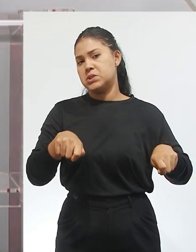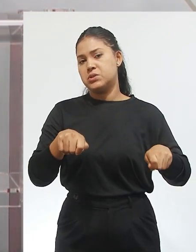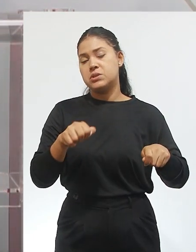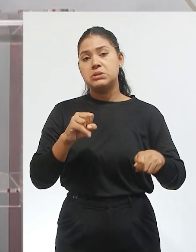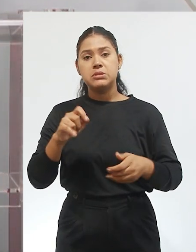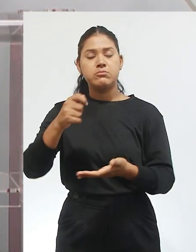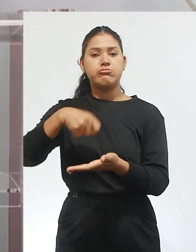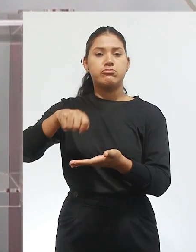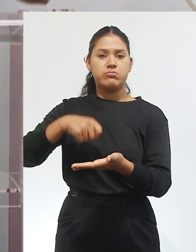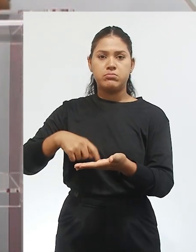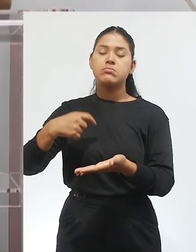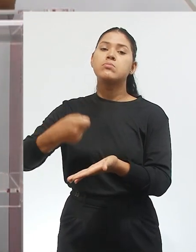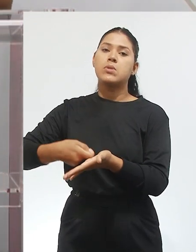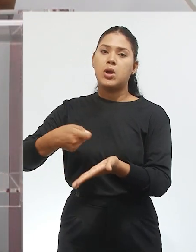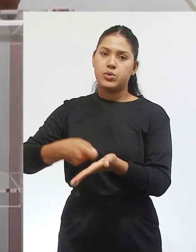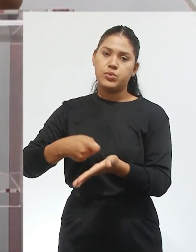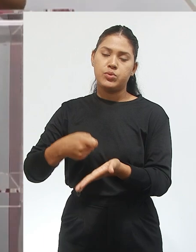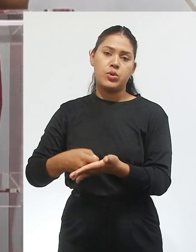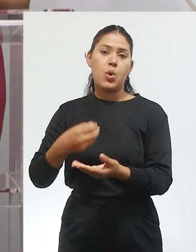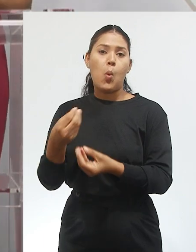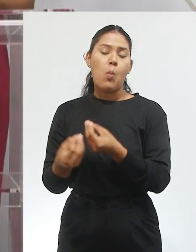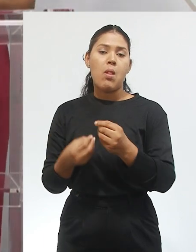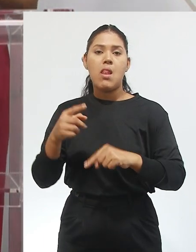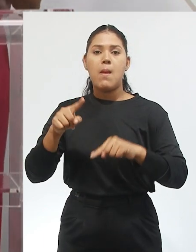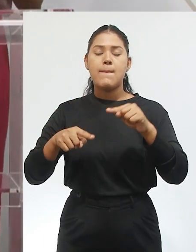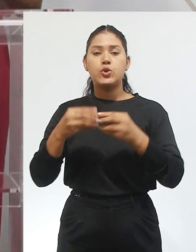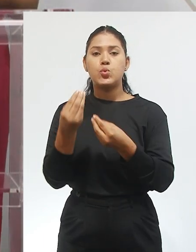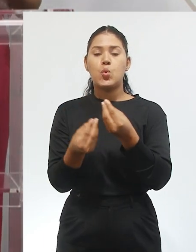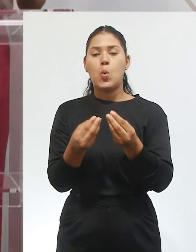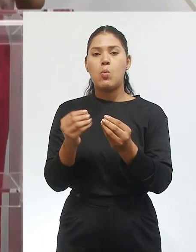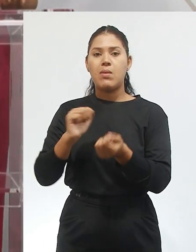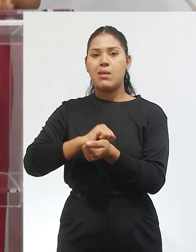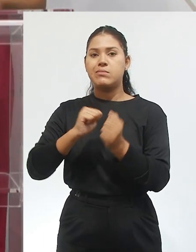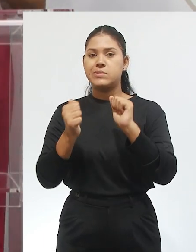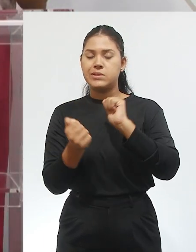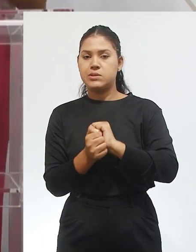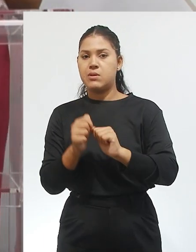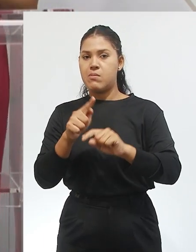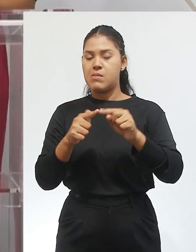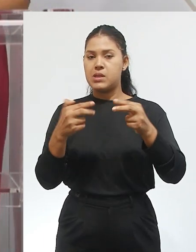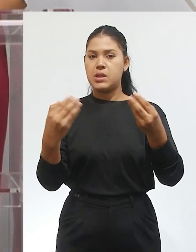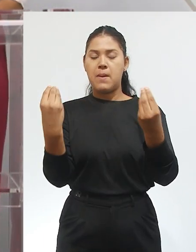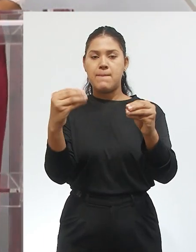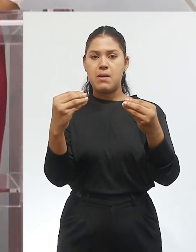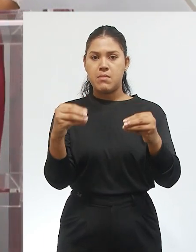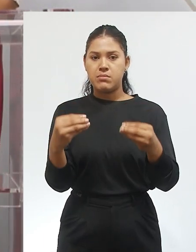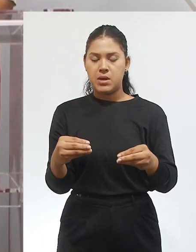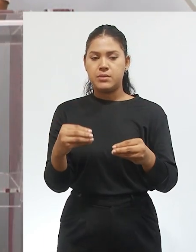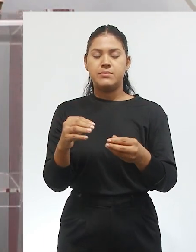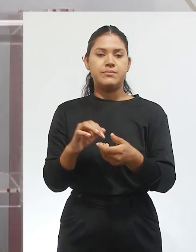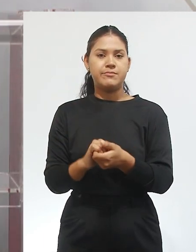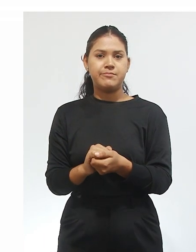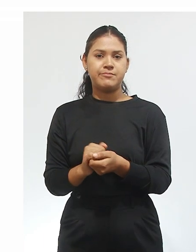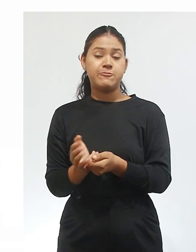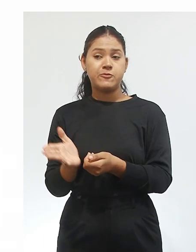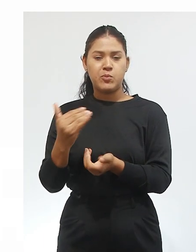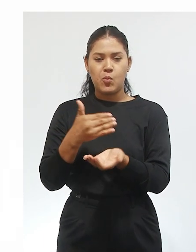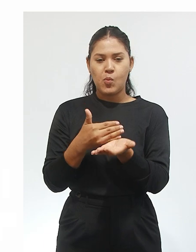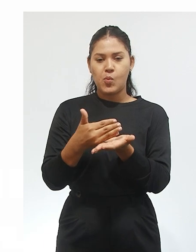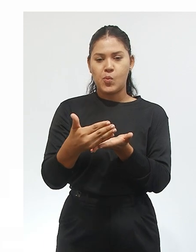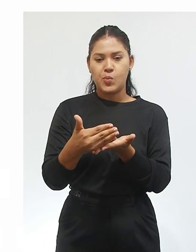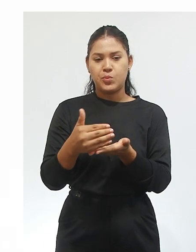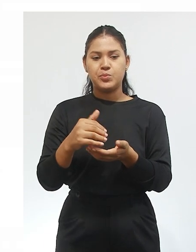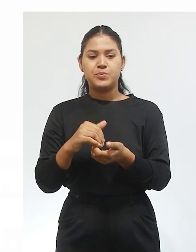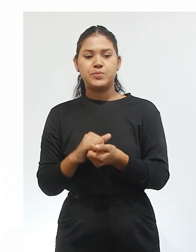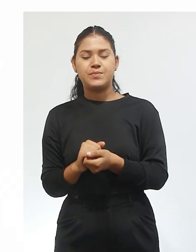se aplicaria nessa quando é automatizada, ou mecanizada, como eles falam, ok? Então, vamos seguir aqui essas regras